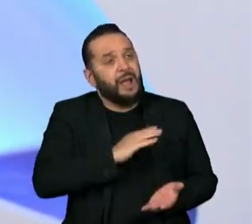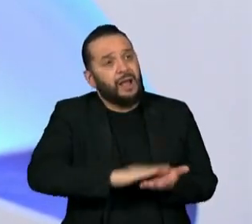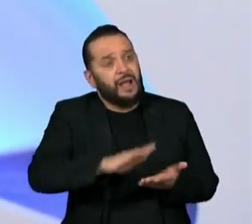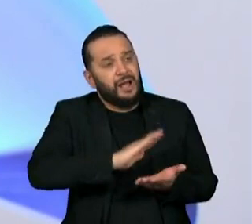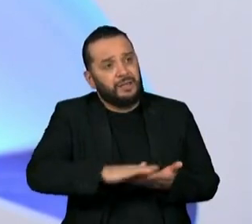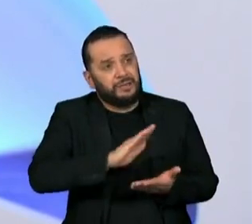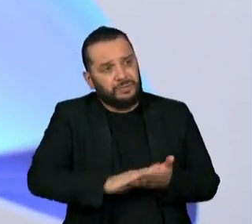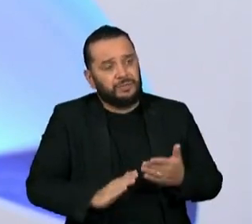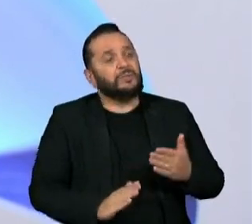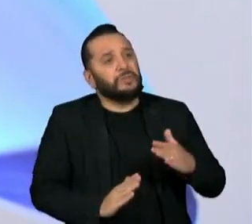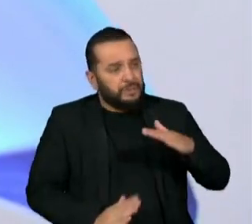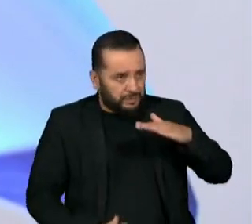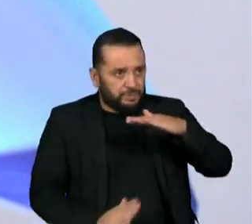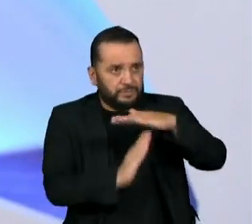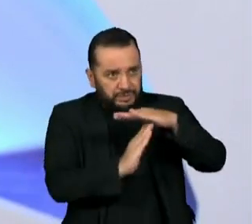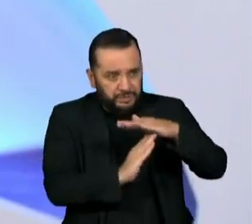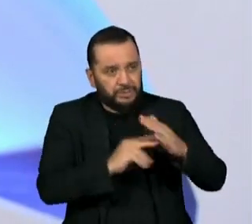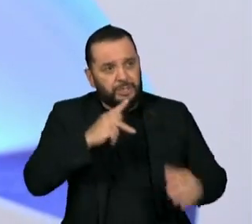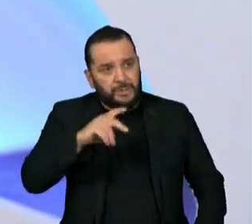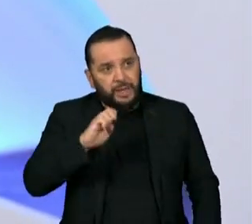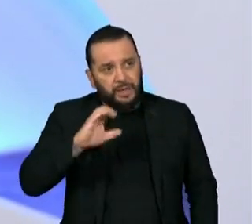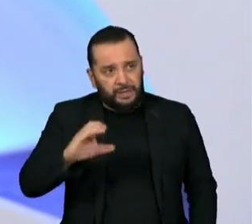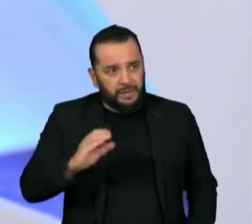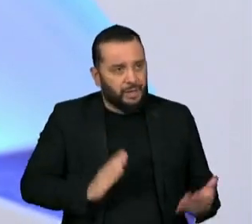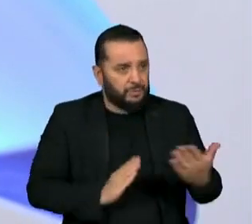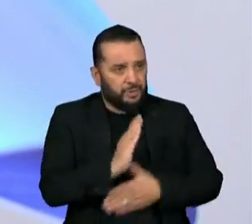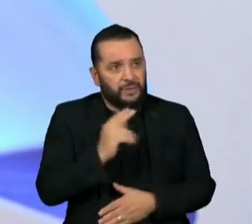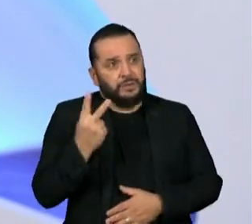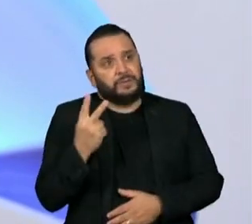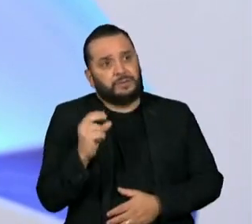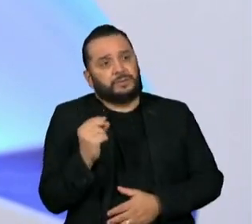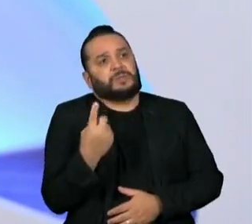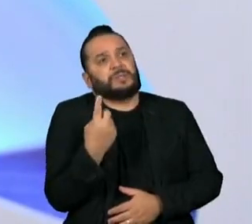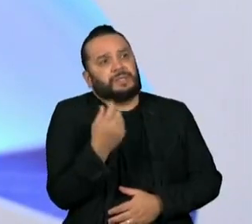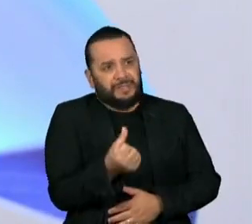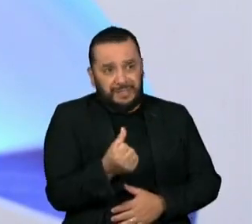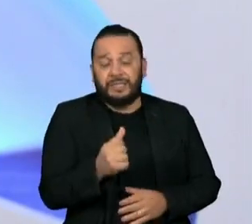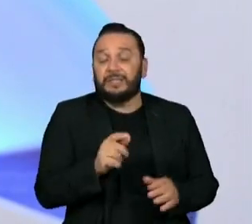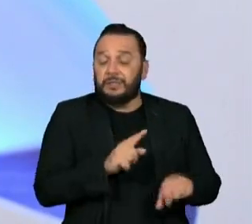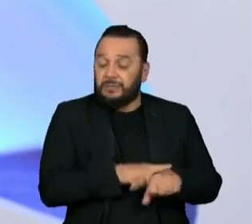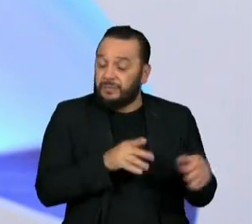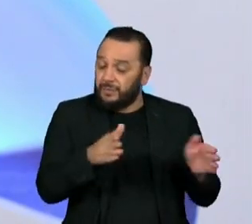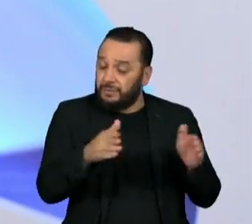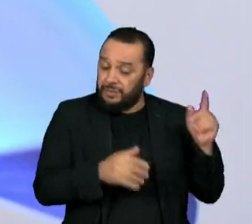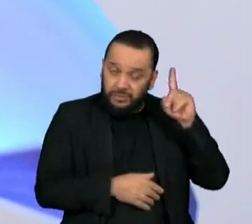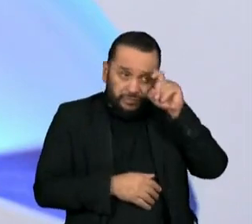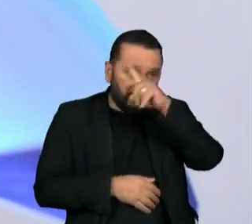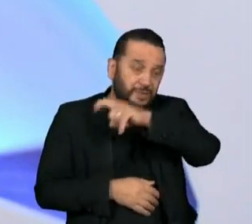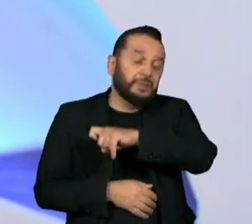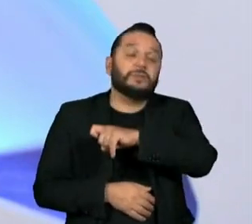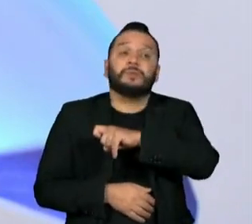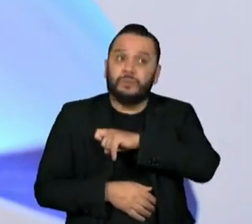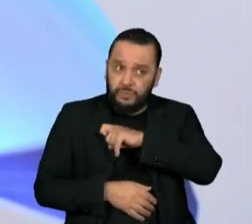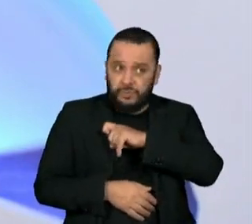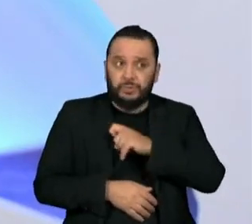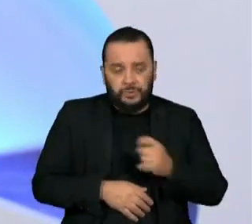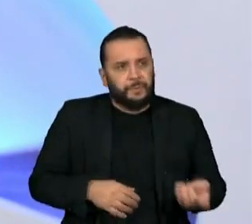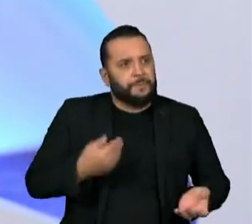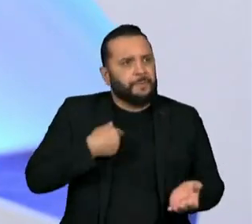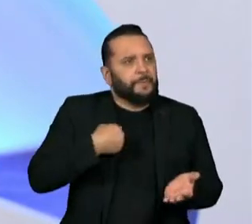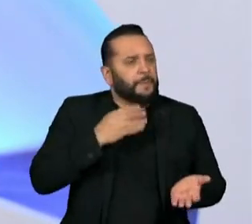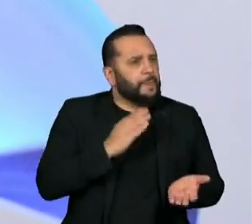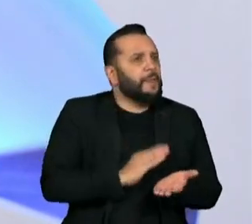técnica em 2016 foi uma circunstância extraordinariamente difícil que nós estamos não lembrar aqui que a o